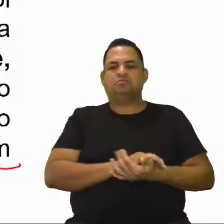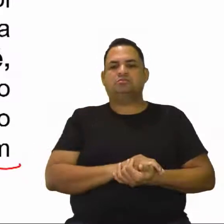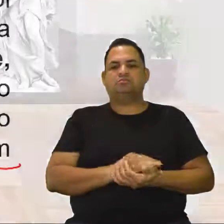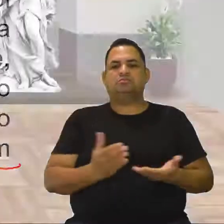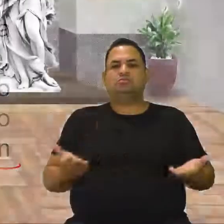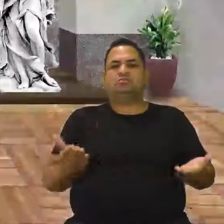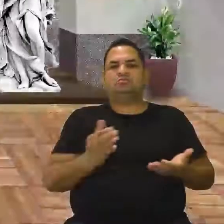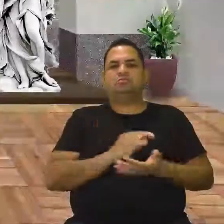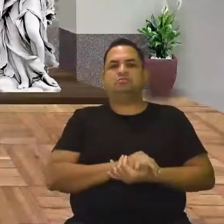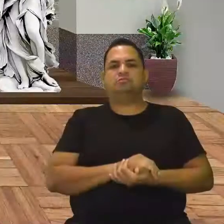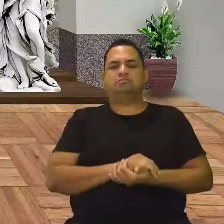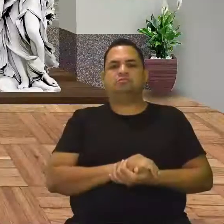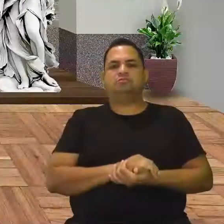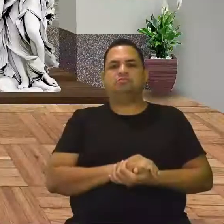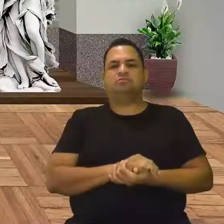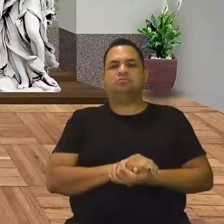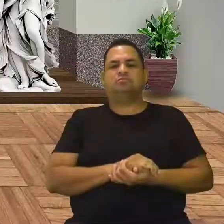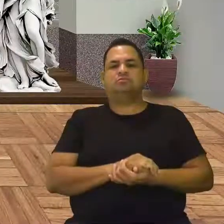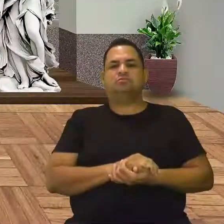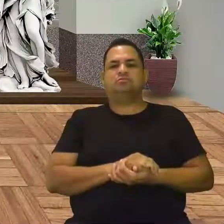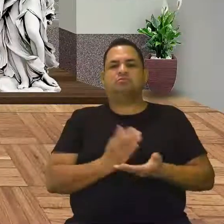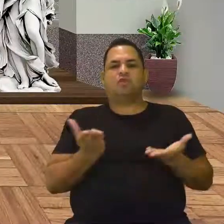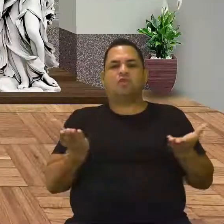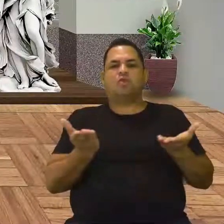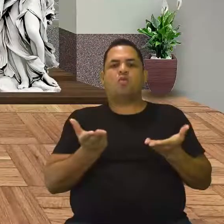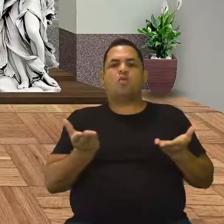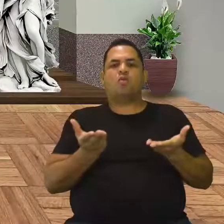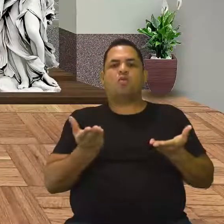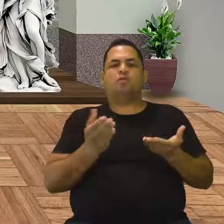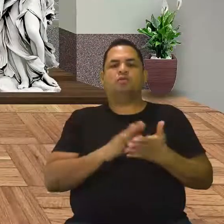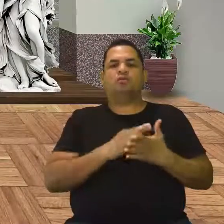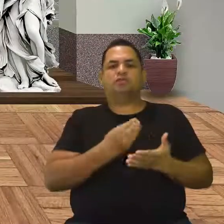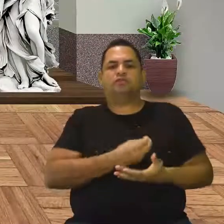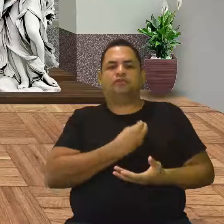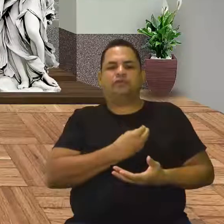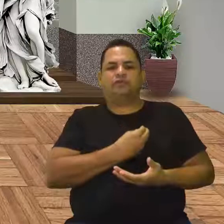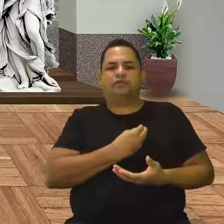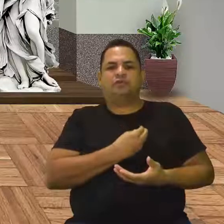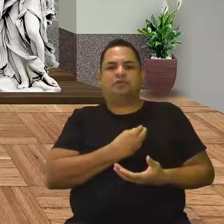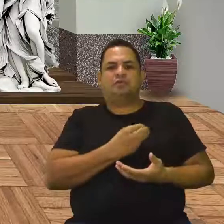para mim. E hoje nós sabemos que hoje, para você viver bem,